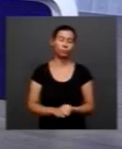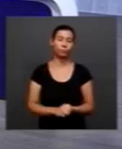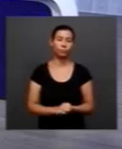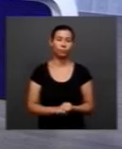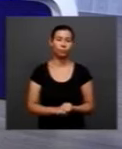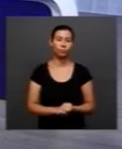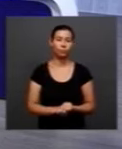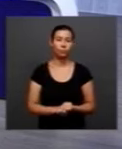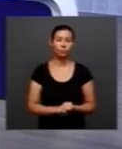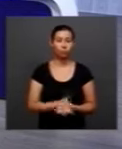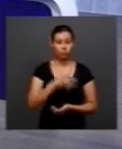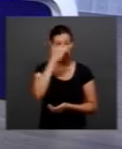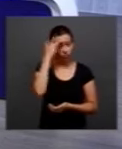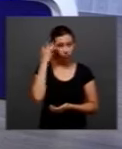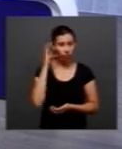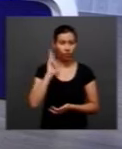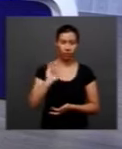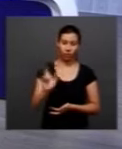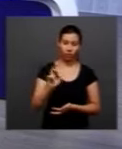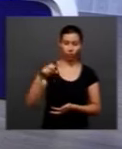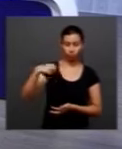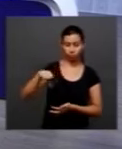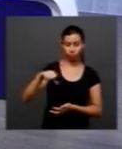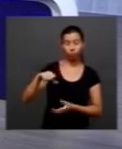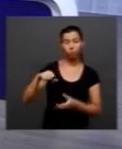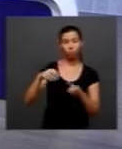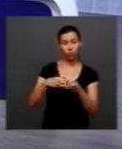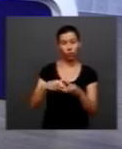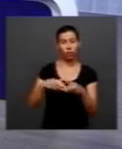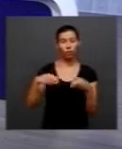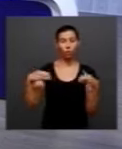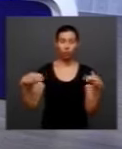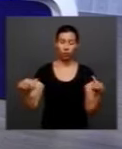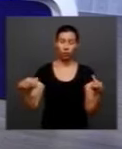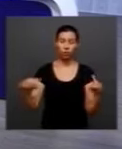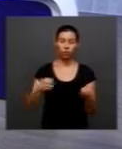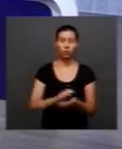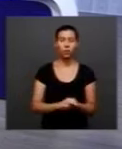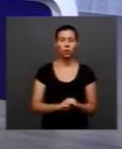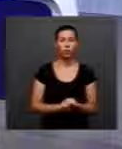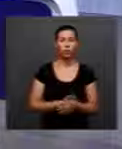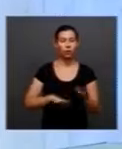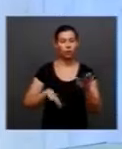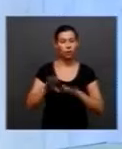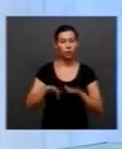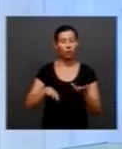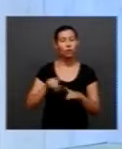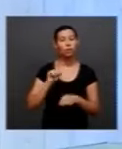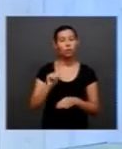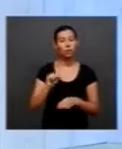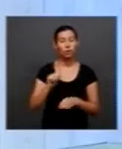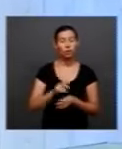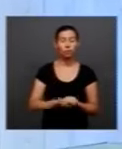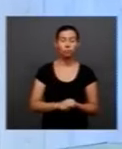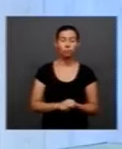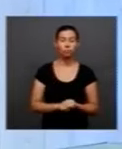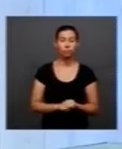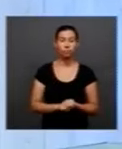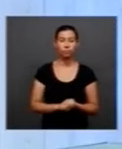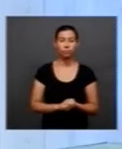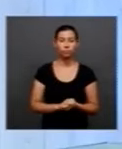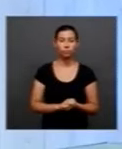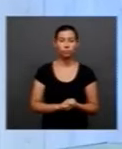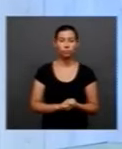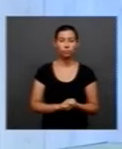homossexuais. Você acredita que, em função, talvez, que a pessoa está, como se dizia há certo tempo,